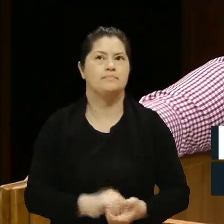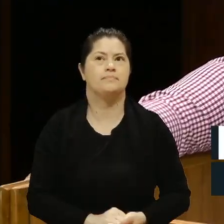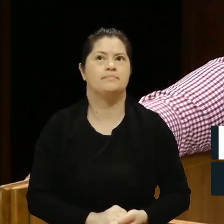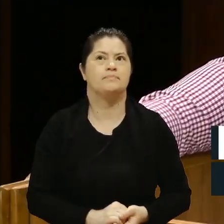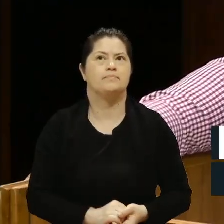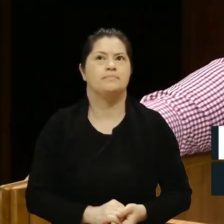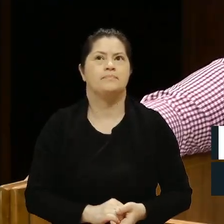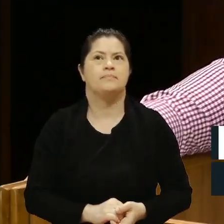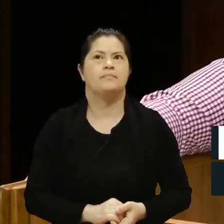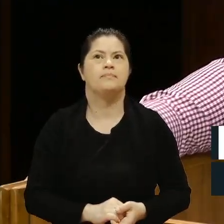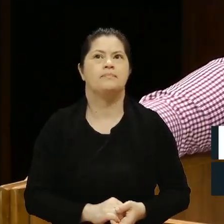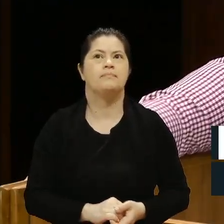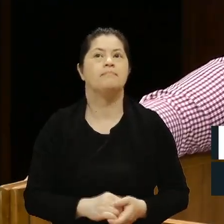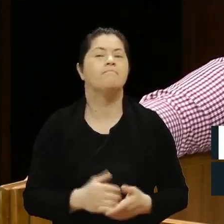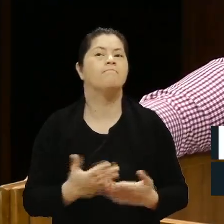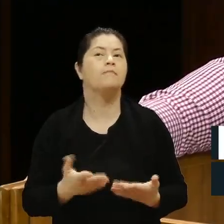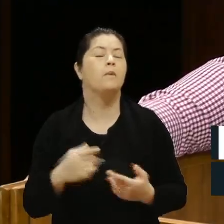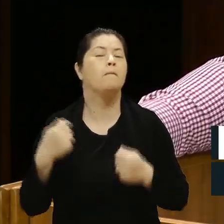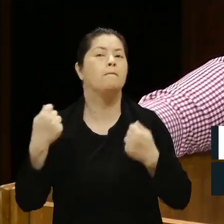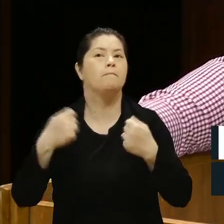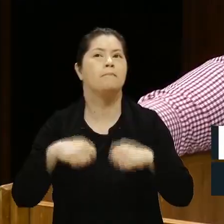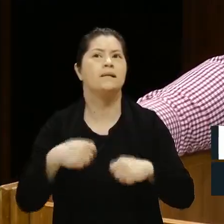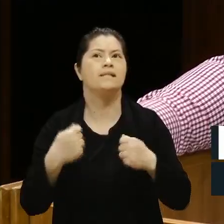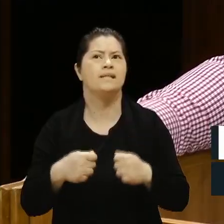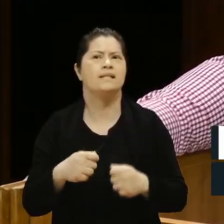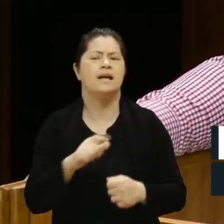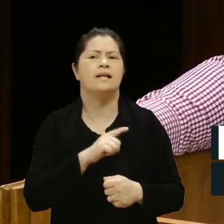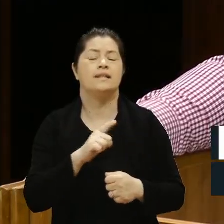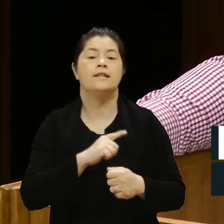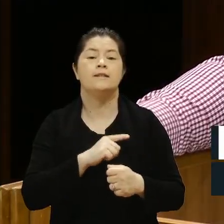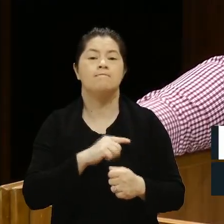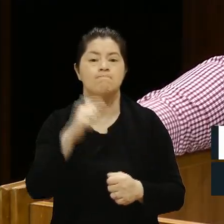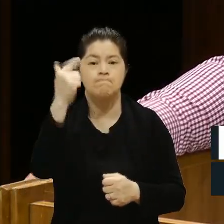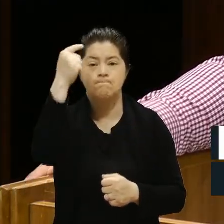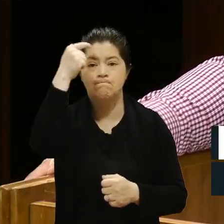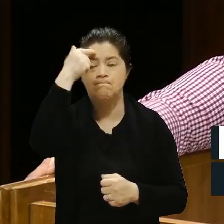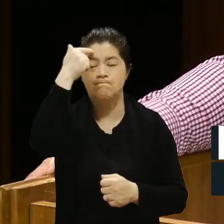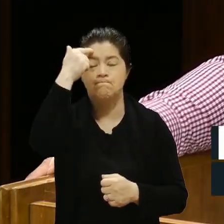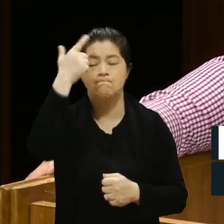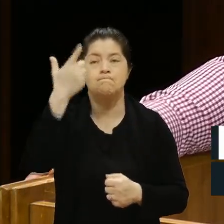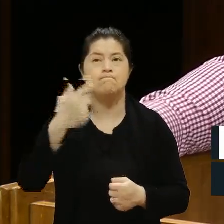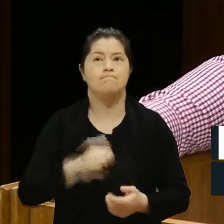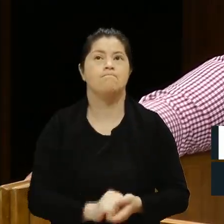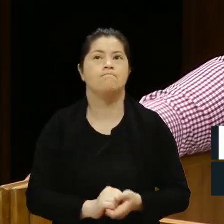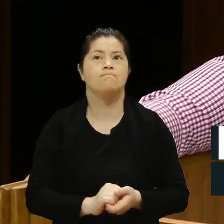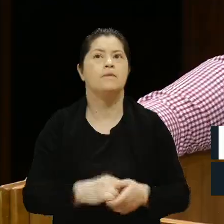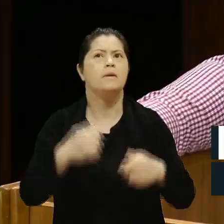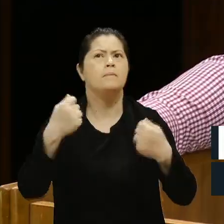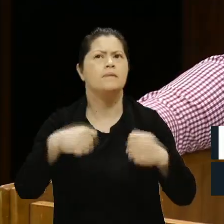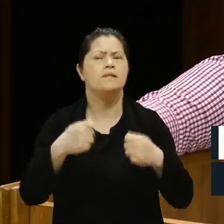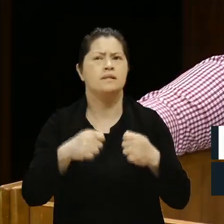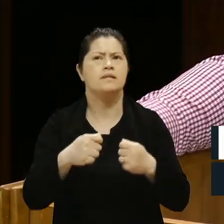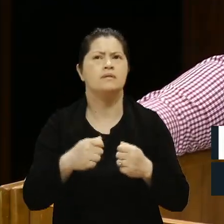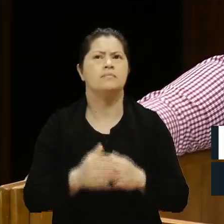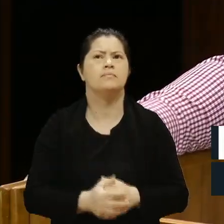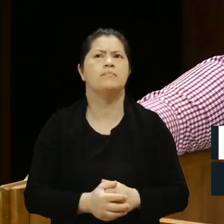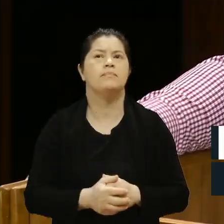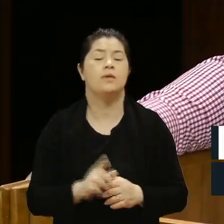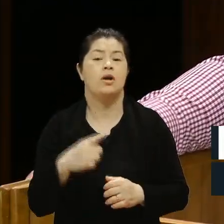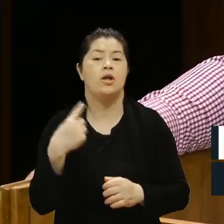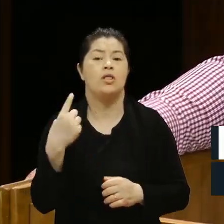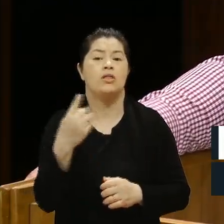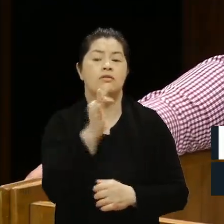Então, é preciso ter coerência. É preciso ter coerência. A